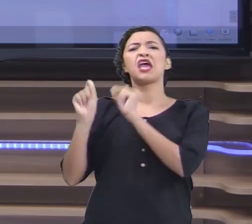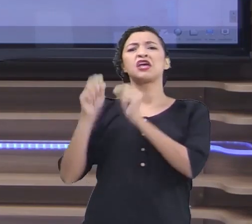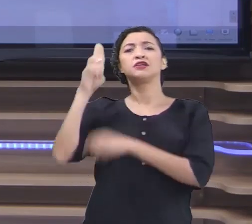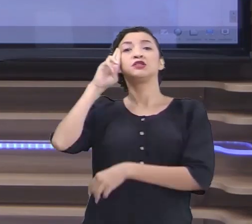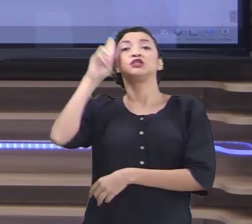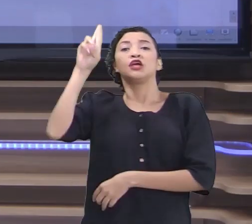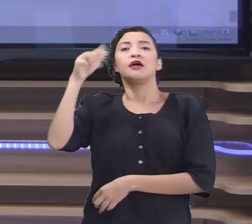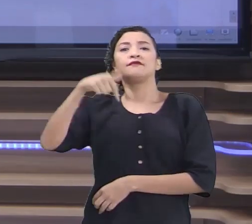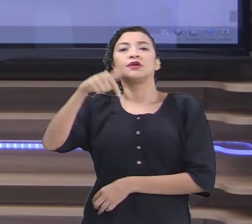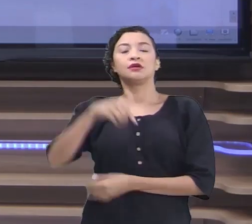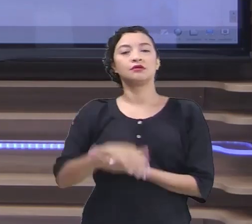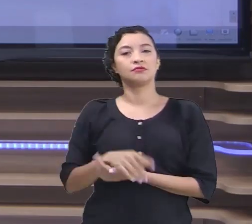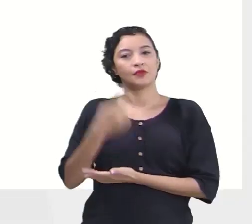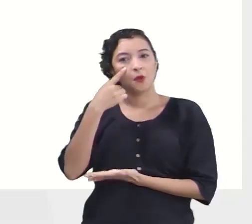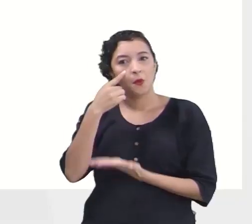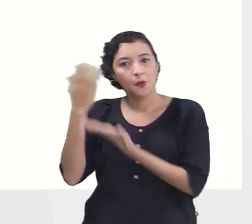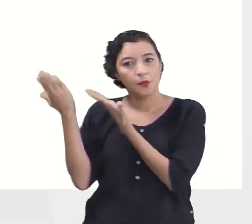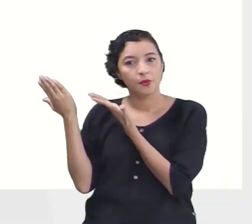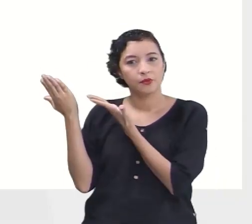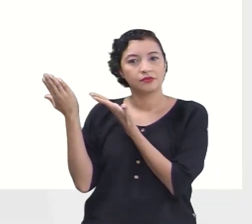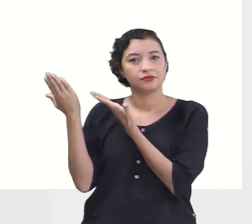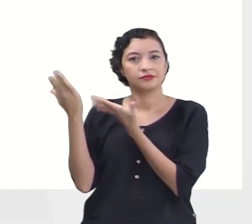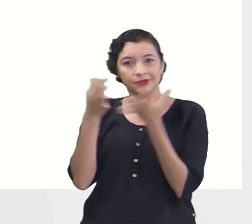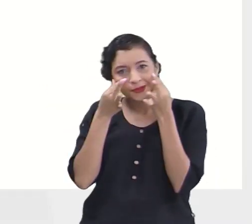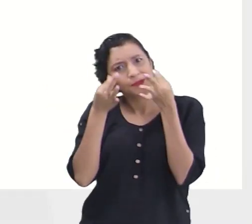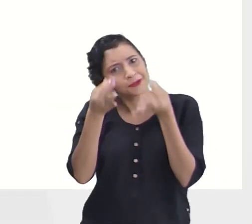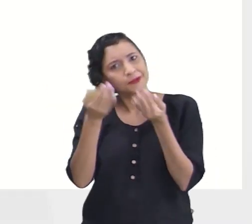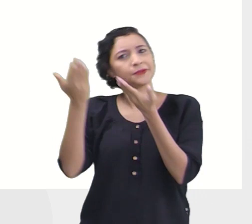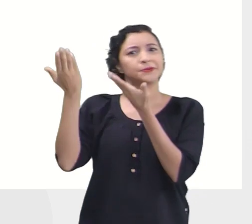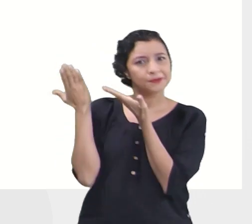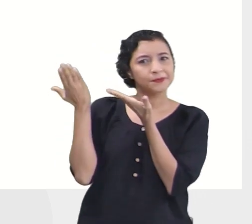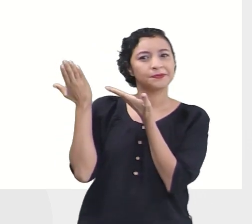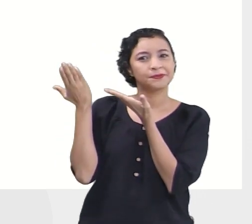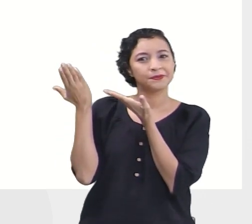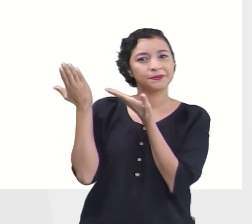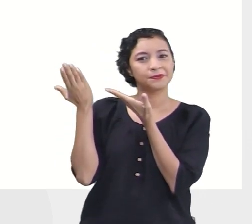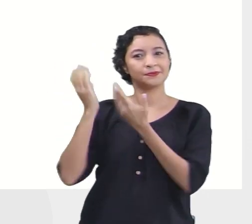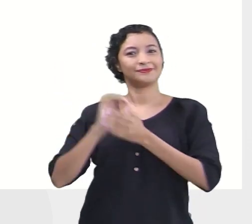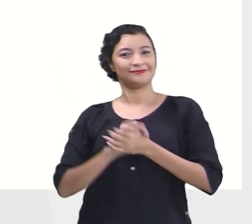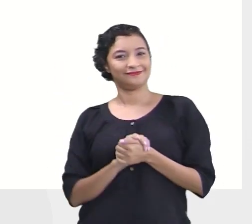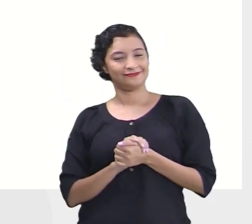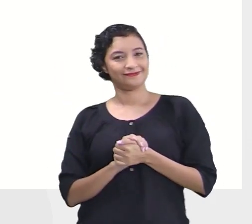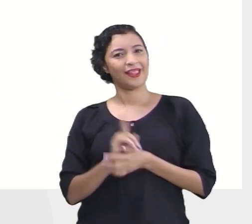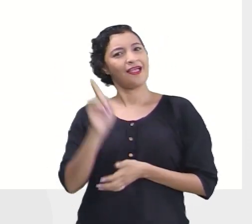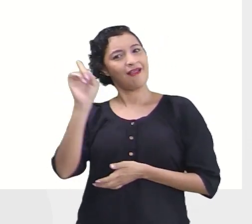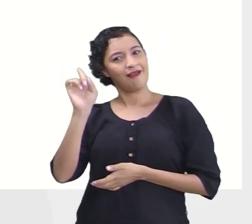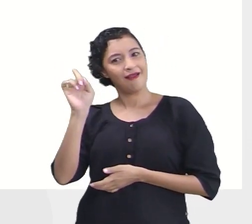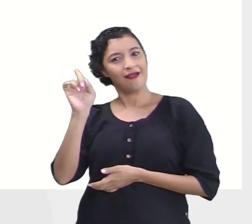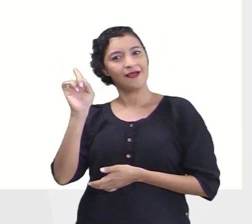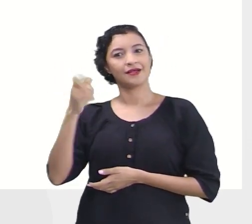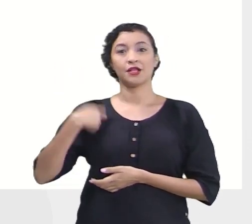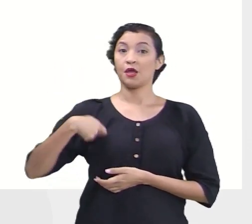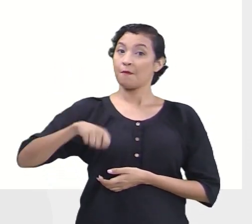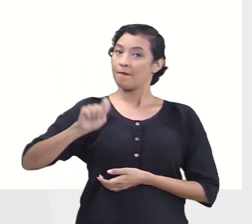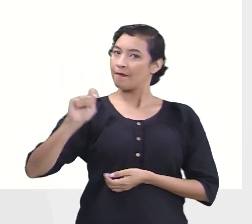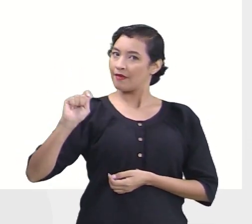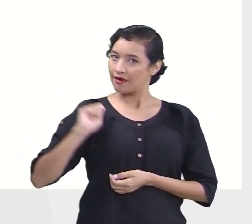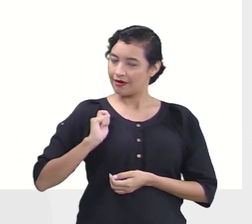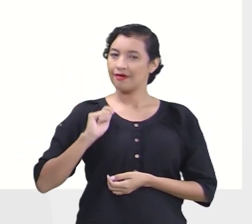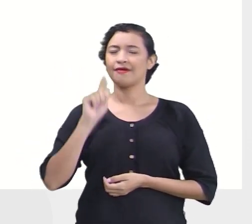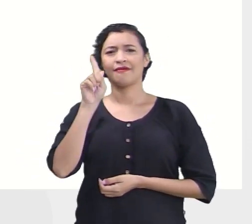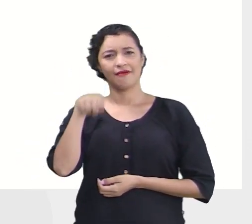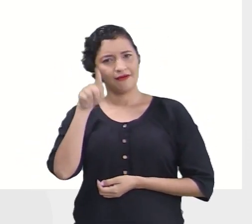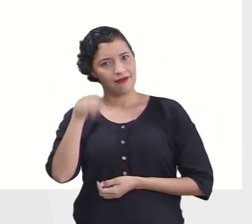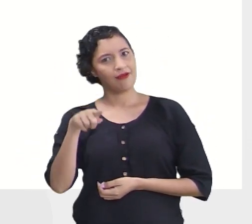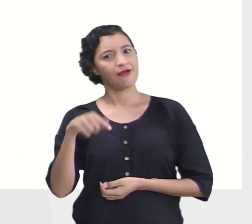Presta atenção no mapa, rapaz. Volta para o mapa. Olha aqui, para quem pertencia? Pertencia à Espanha. O nosso